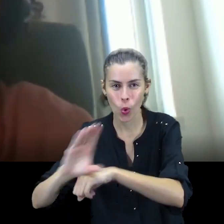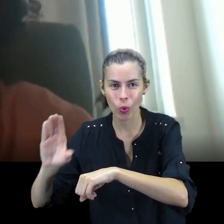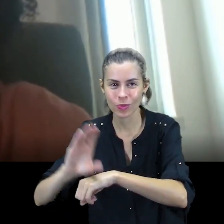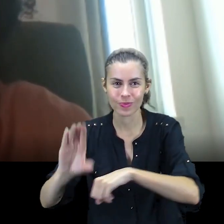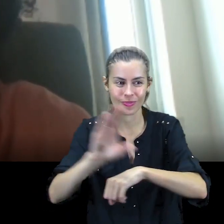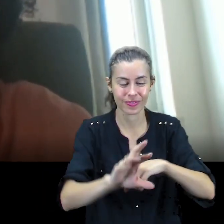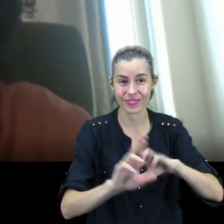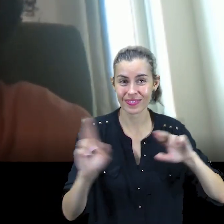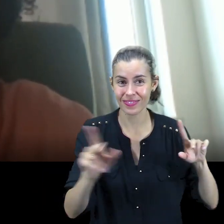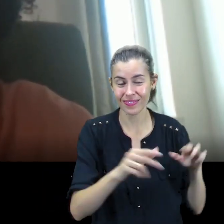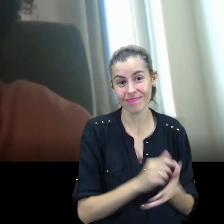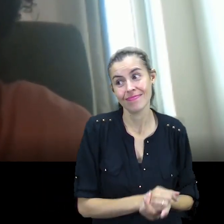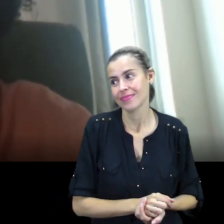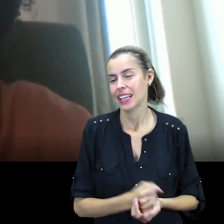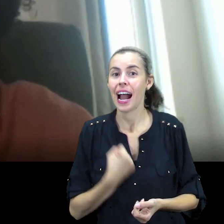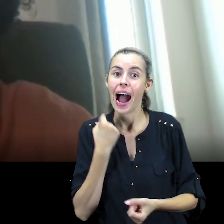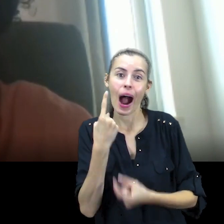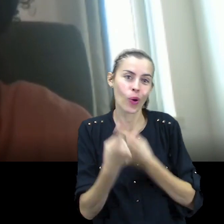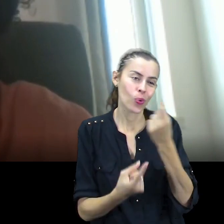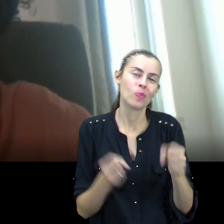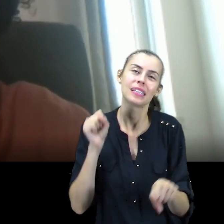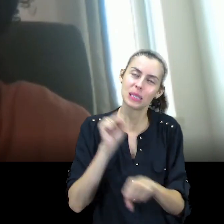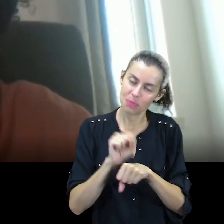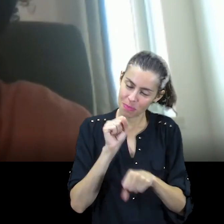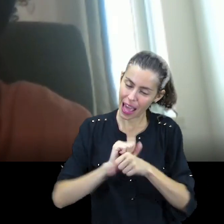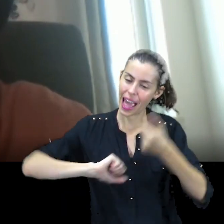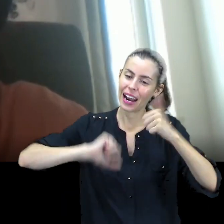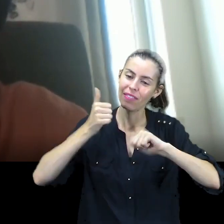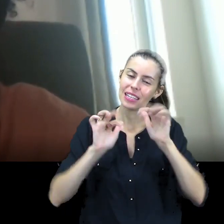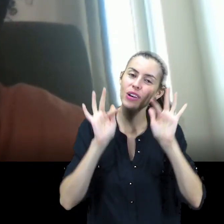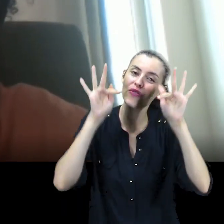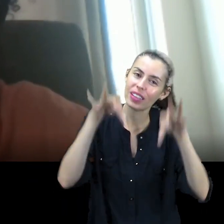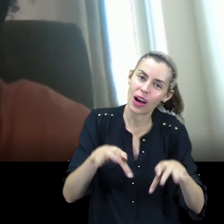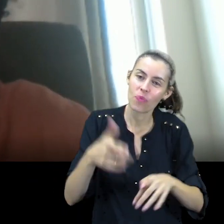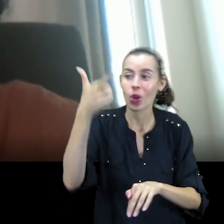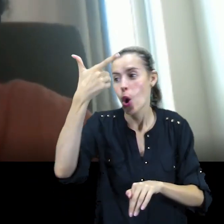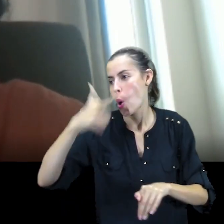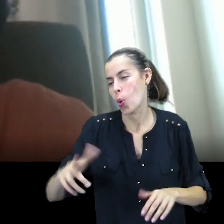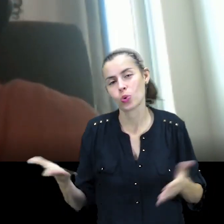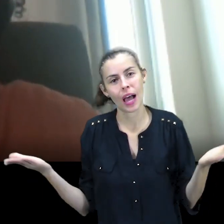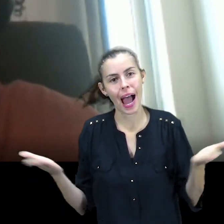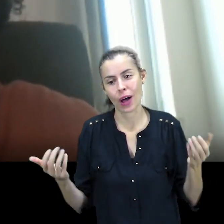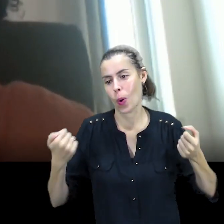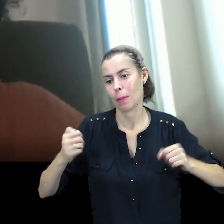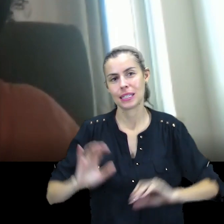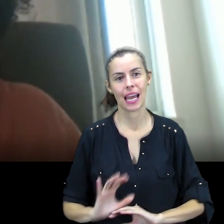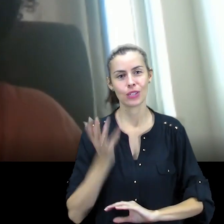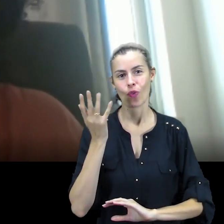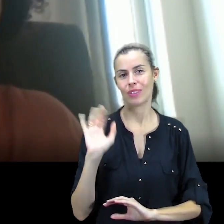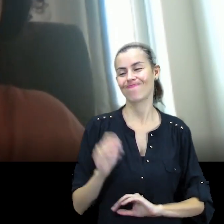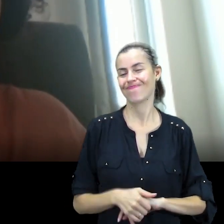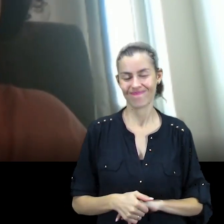outros a gente vai precisar resolver o carro aí, né? Trocar o pneu com o carro andando. Mas a nossa avaliação é de que